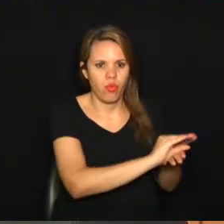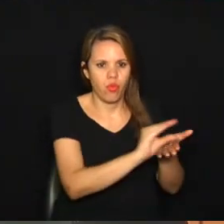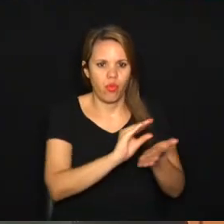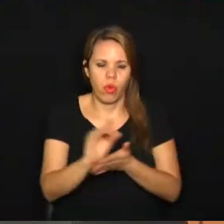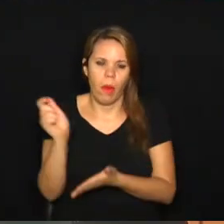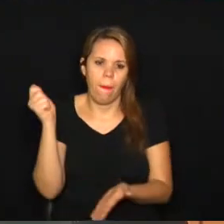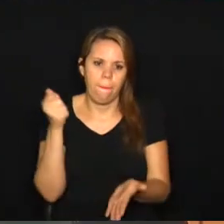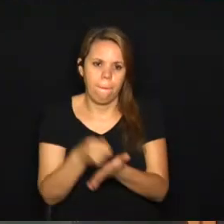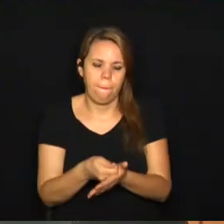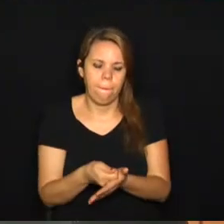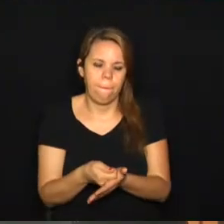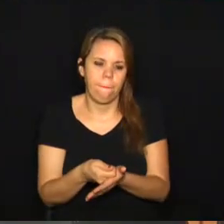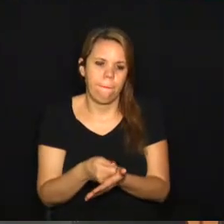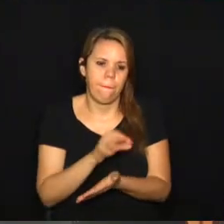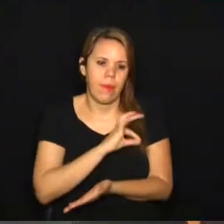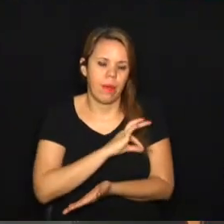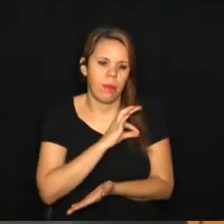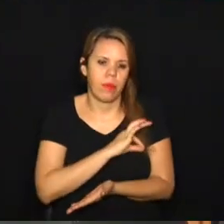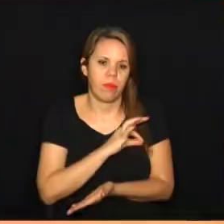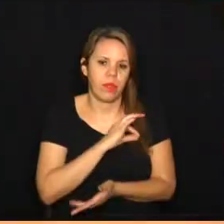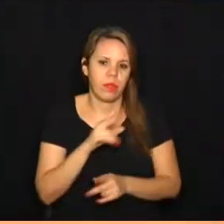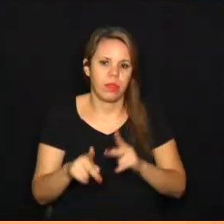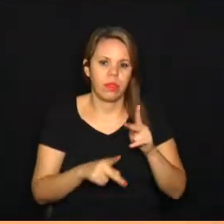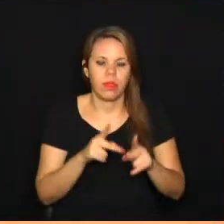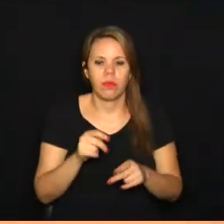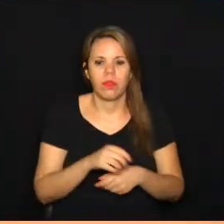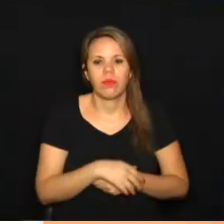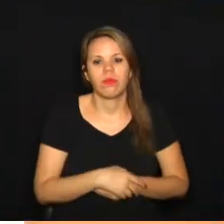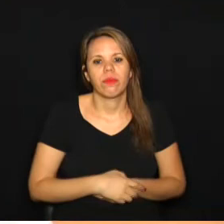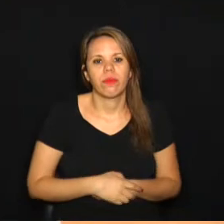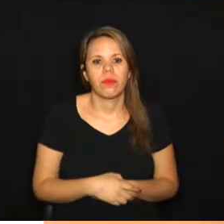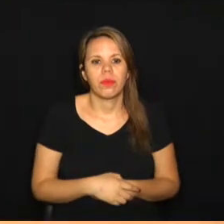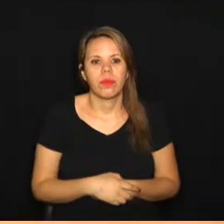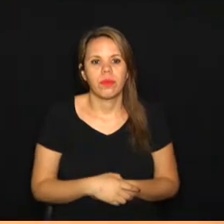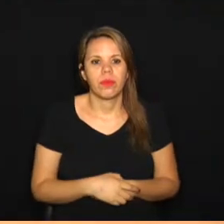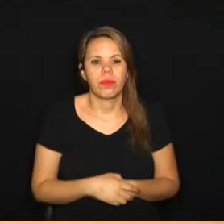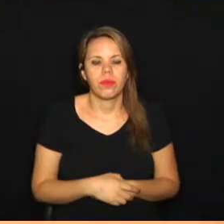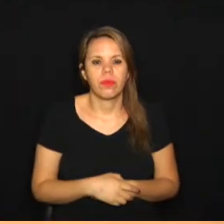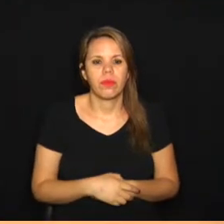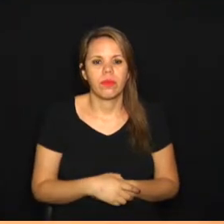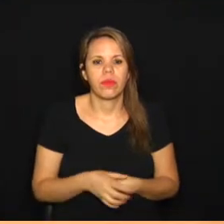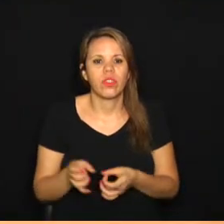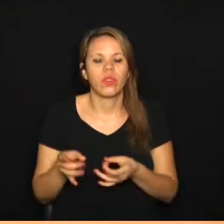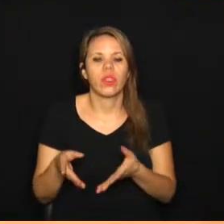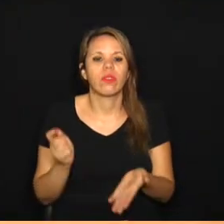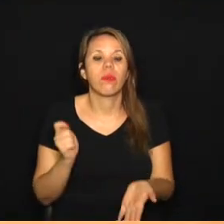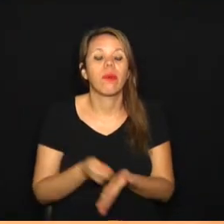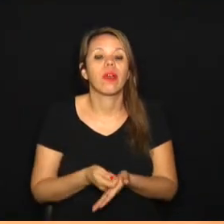dos inativos. Tá. E só mais uma pergunta, no restos a pagar,